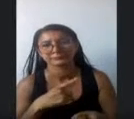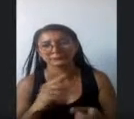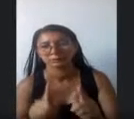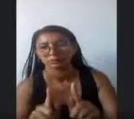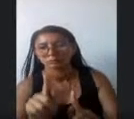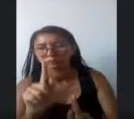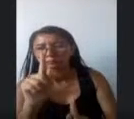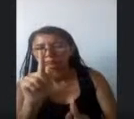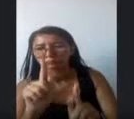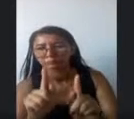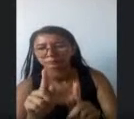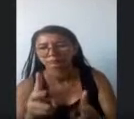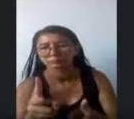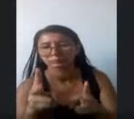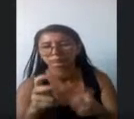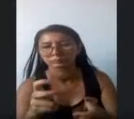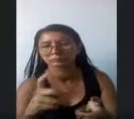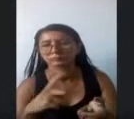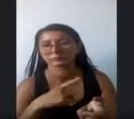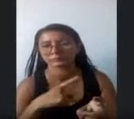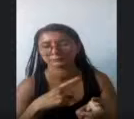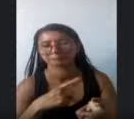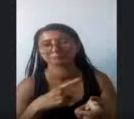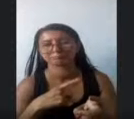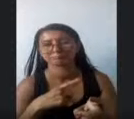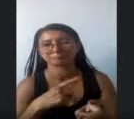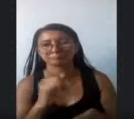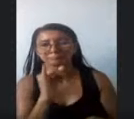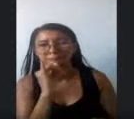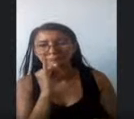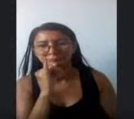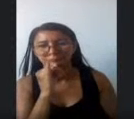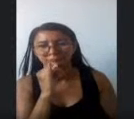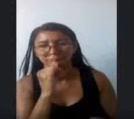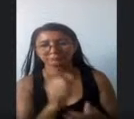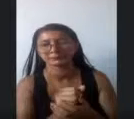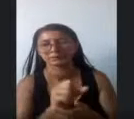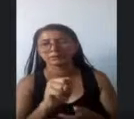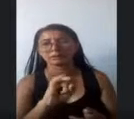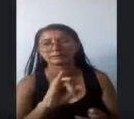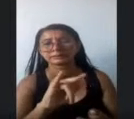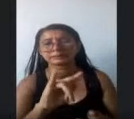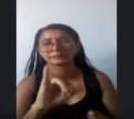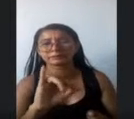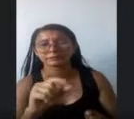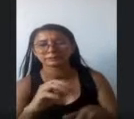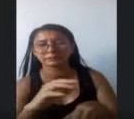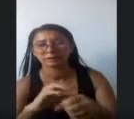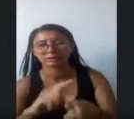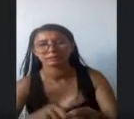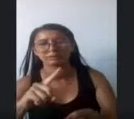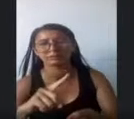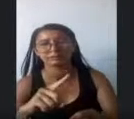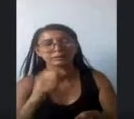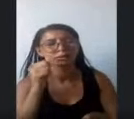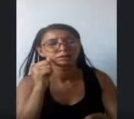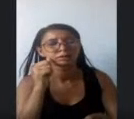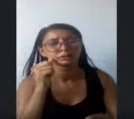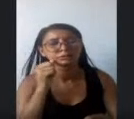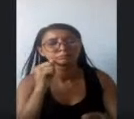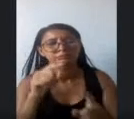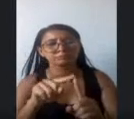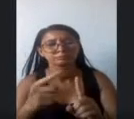da Paraíba e vendo algumas concentrações, né? A gente tem, por exemplo, no caso de sífilis em gestante, a gente está falando de uma população com